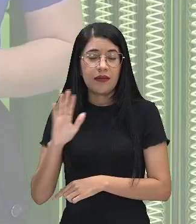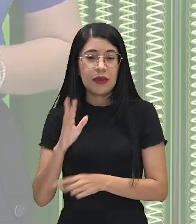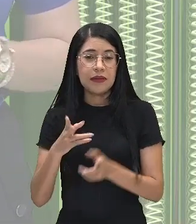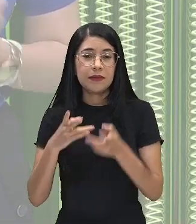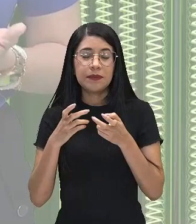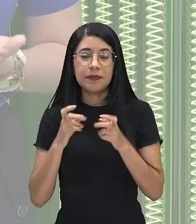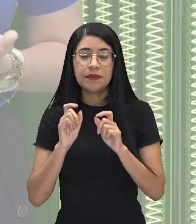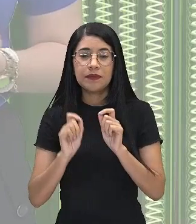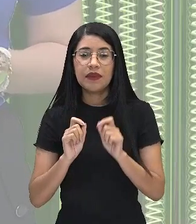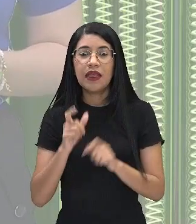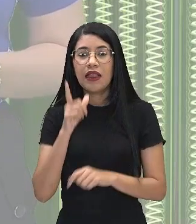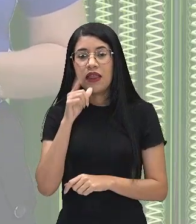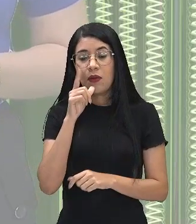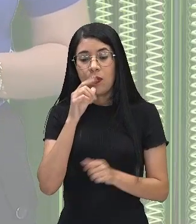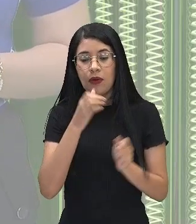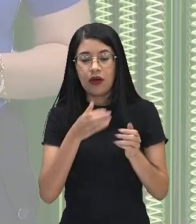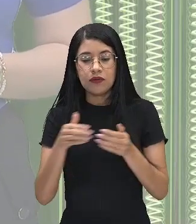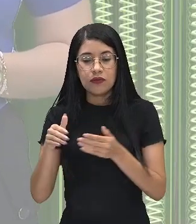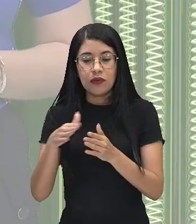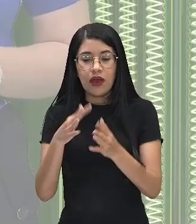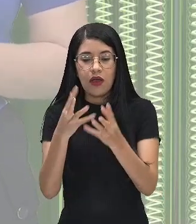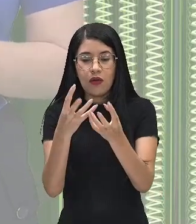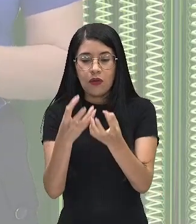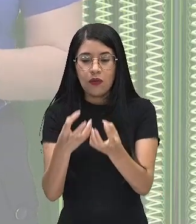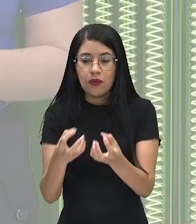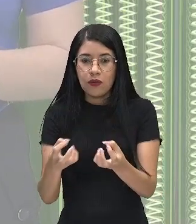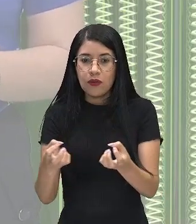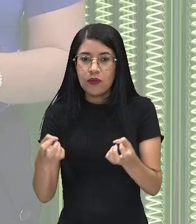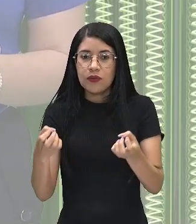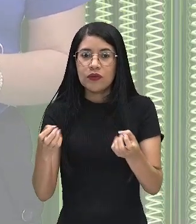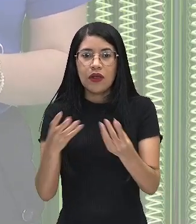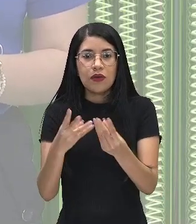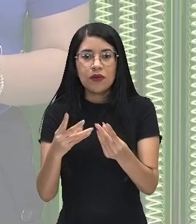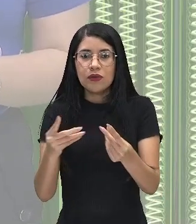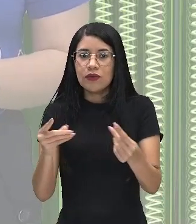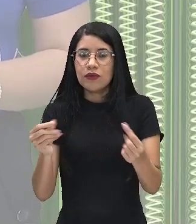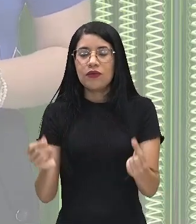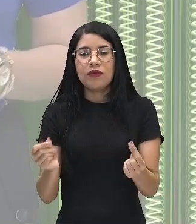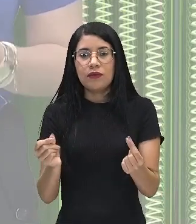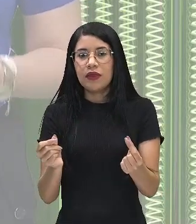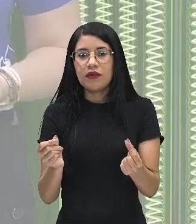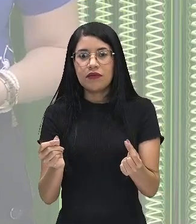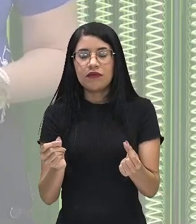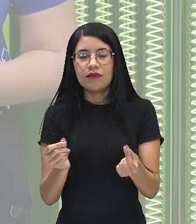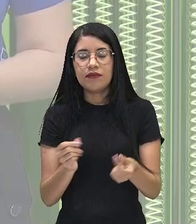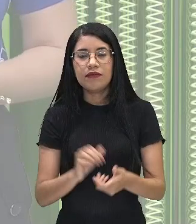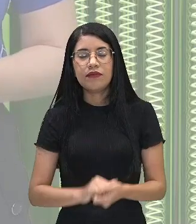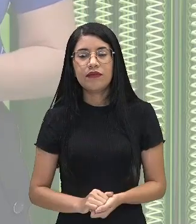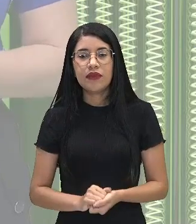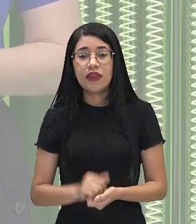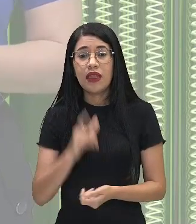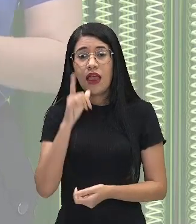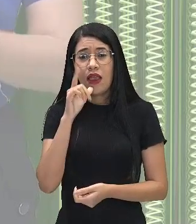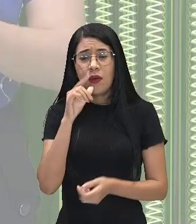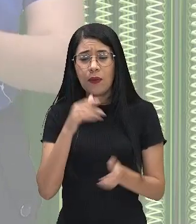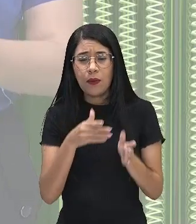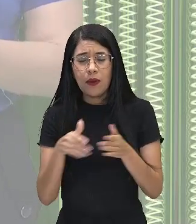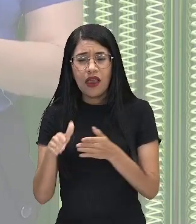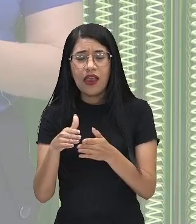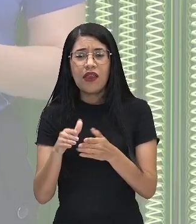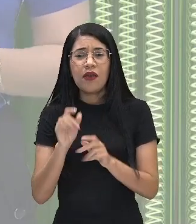aqui o rio, né, que não existe, não tem nada de rio aqui nessa foto. E o rio, gente, que é,